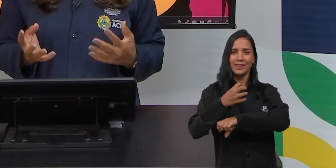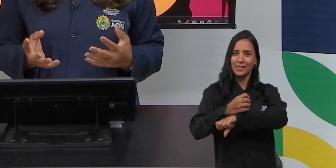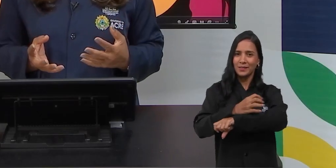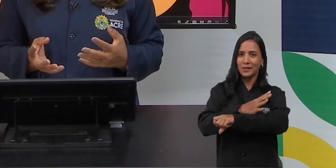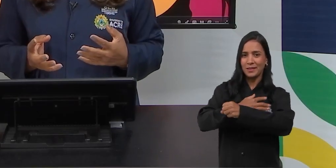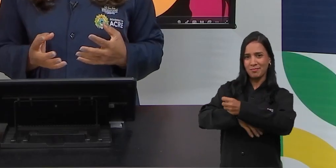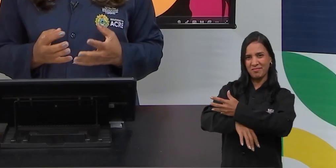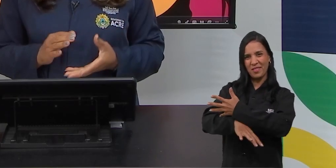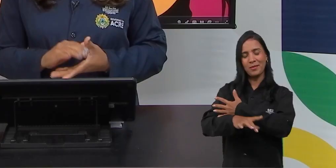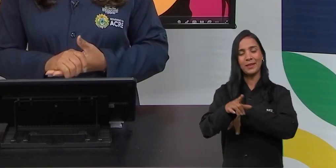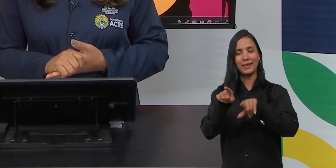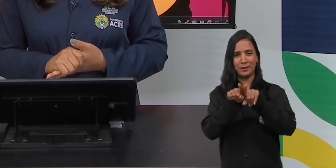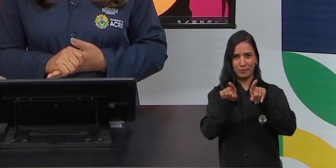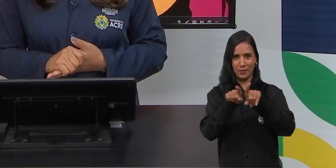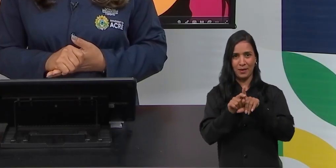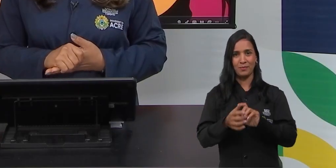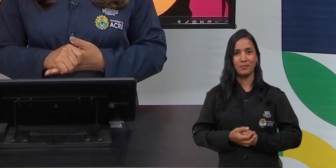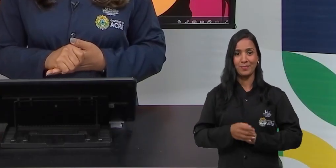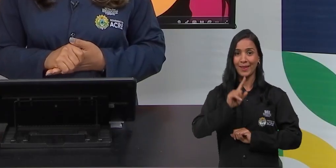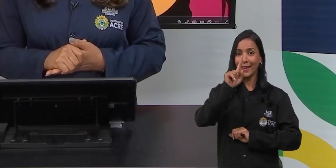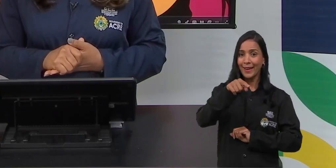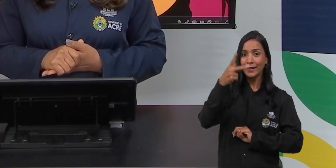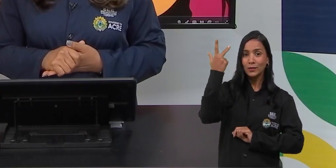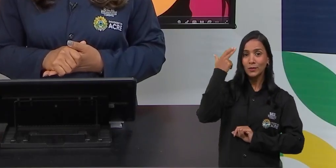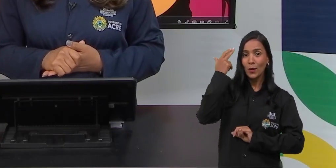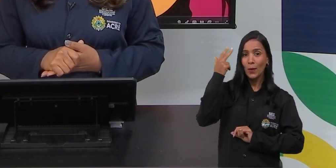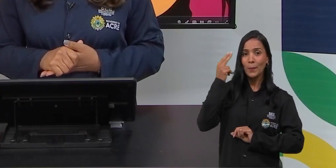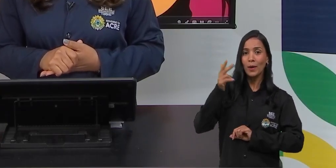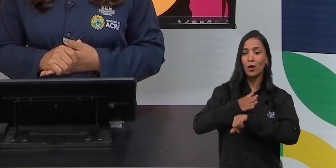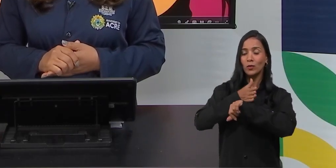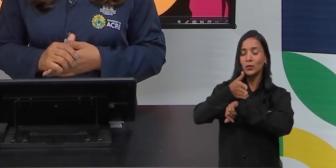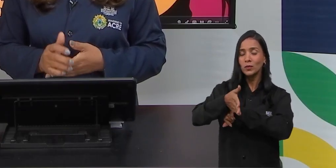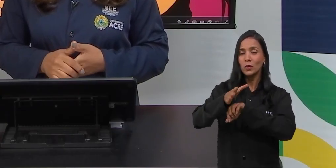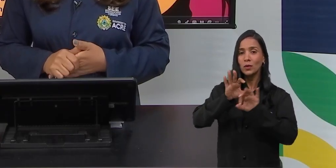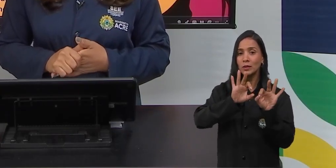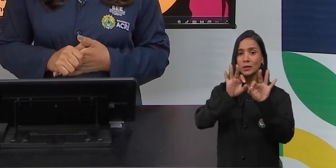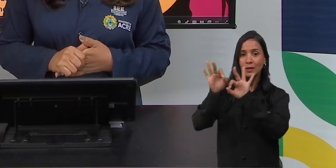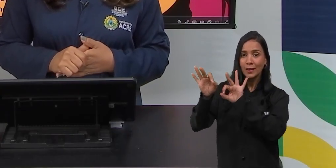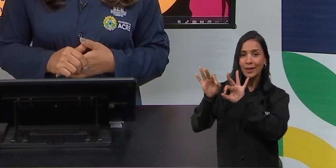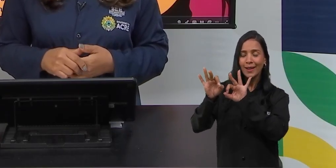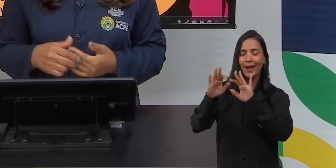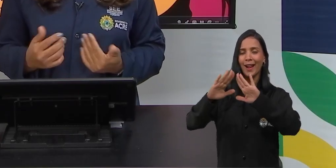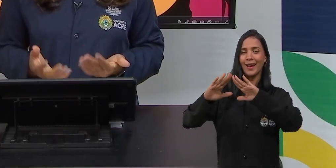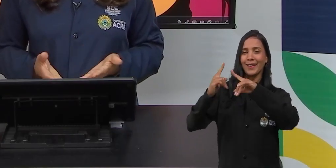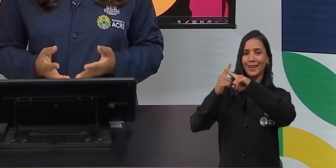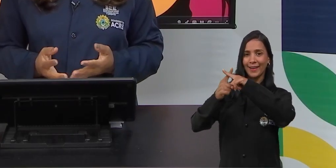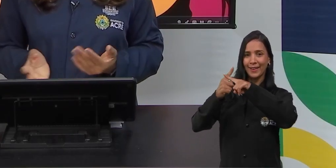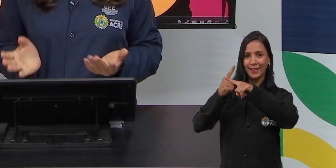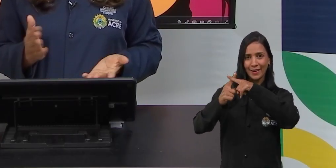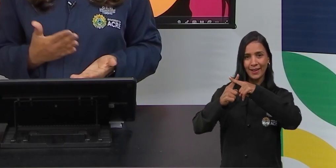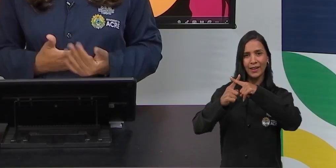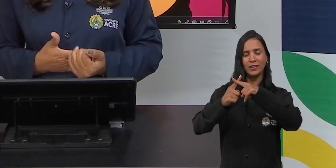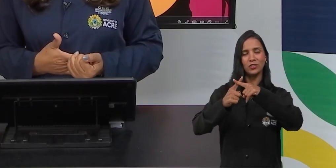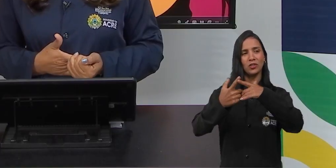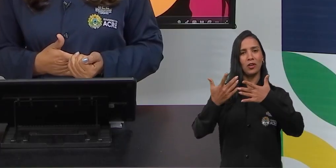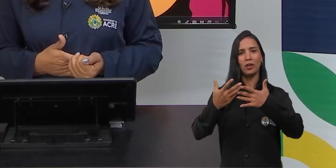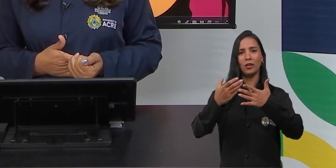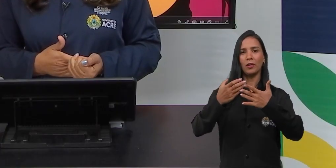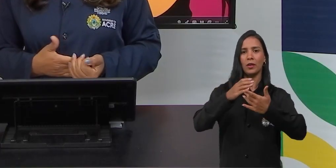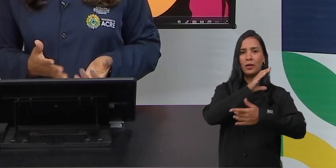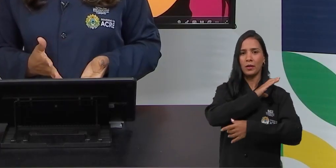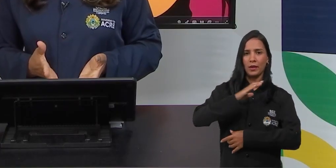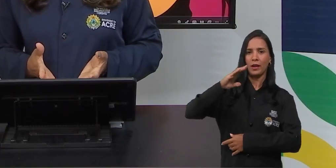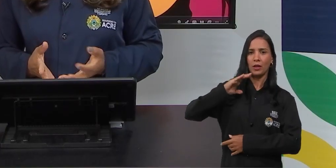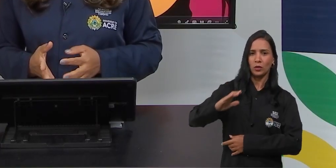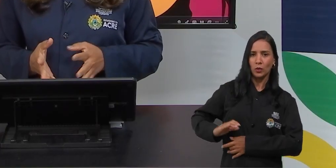muito comum você ver apresentações assim de coral nas igrejas, sejam elas igrejas evangélicas ou